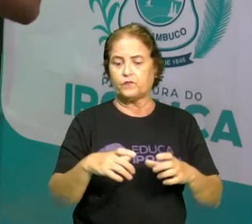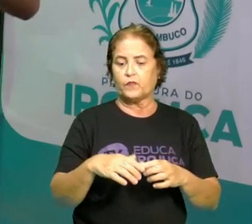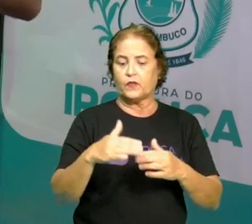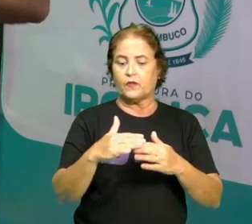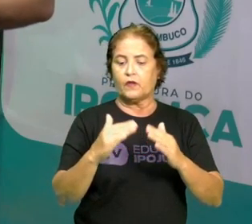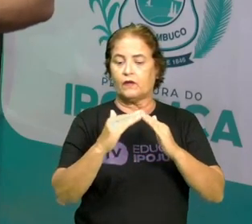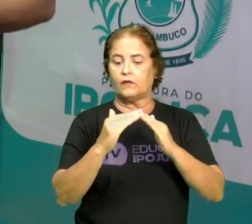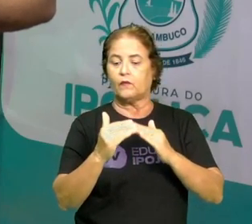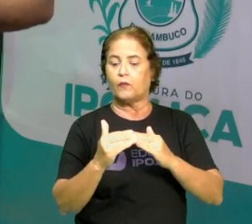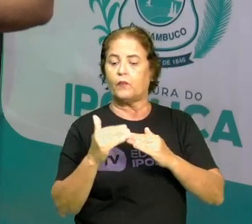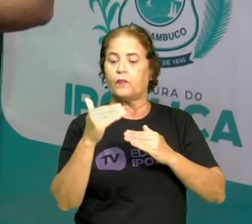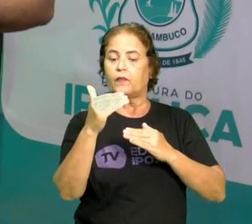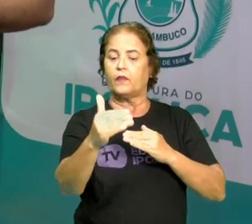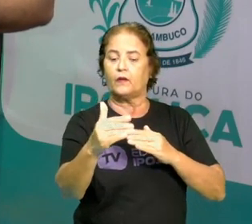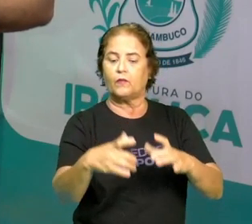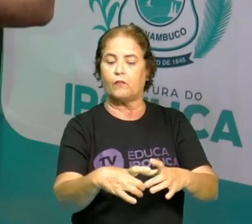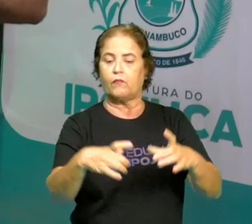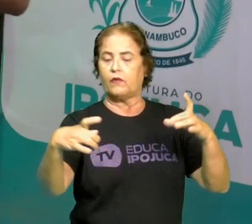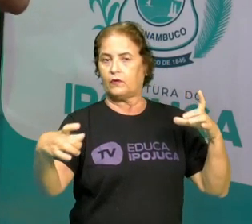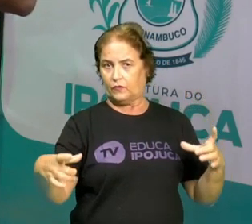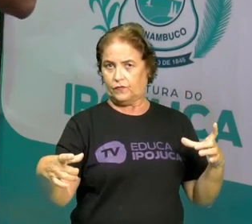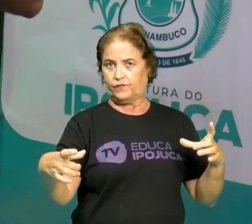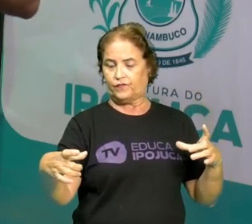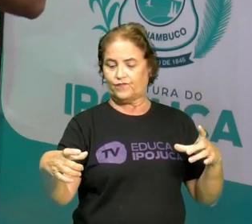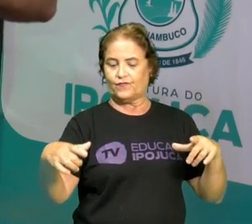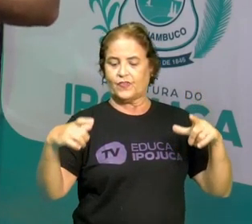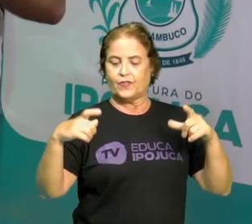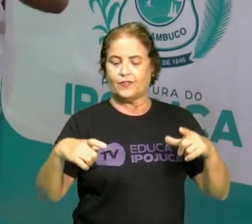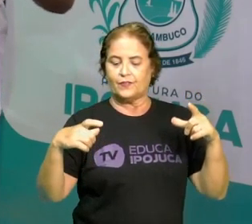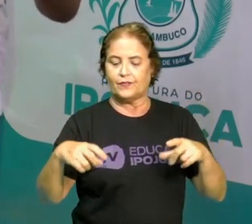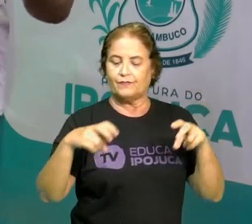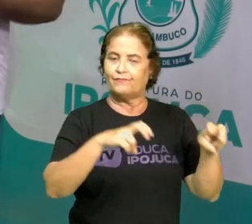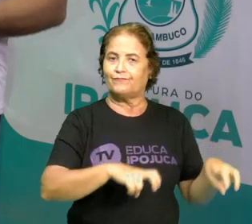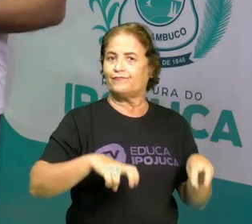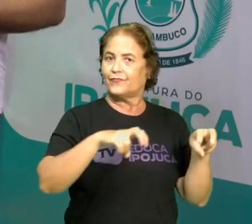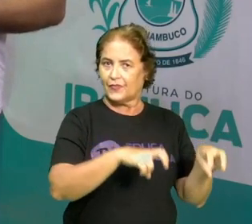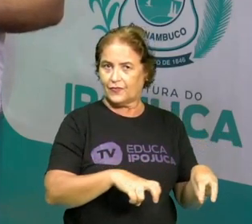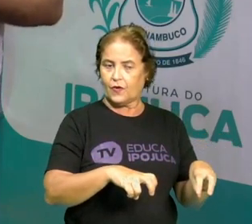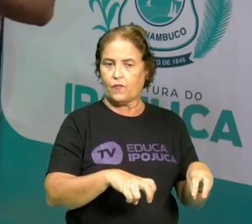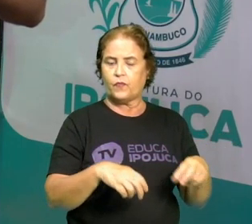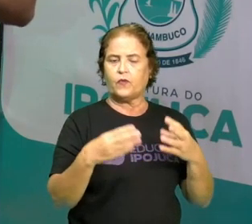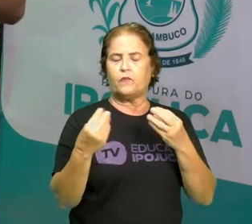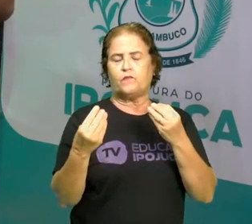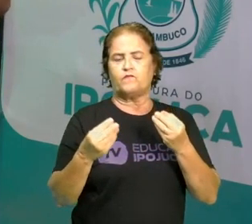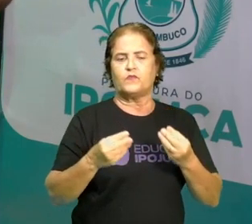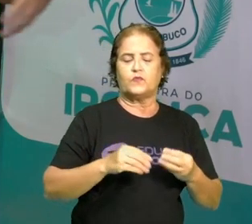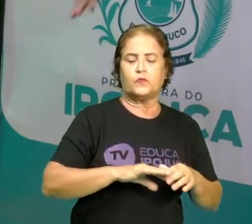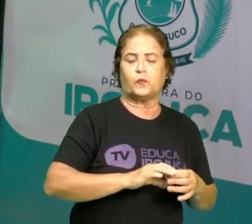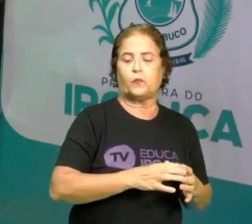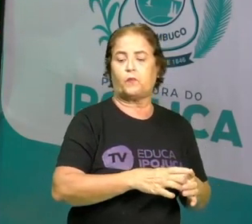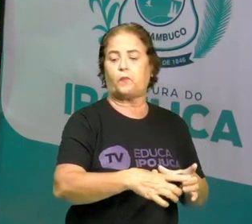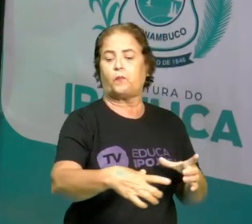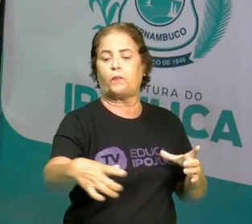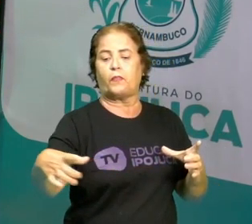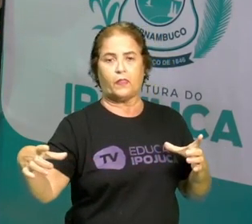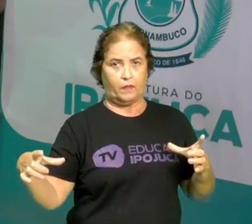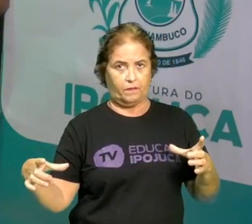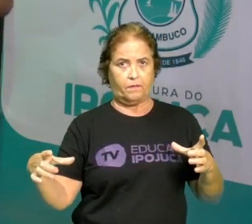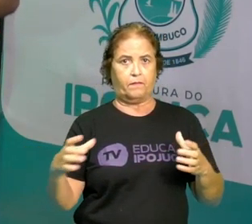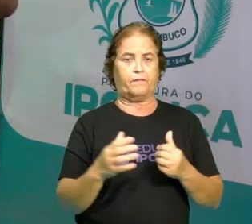quintal, é na zona rural, que é áreas que têm maior extensão de terra, que as casas têm grandes